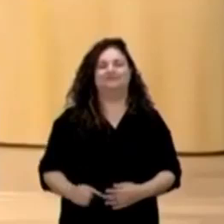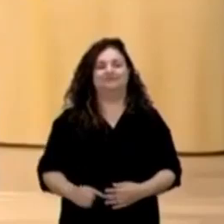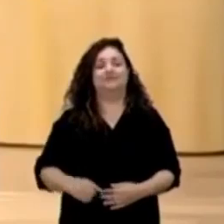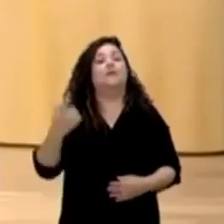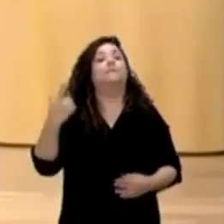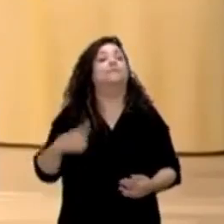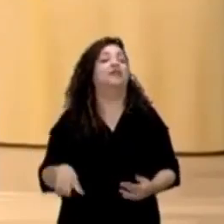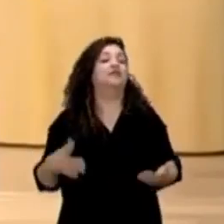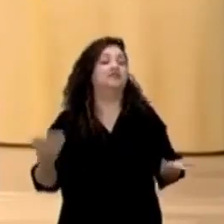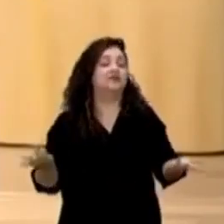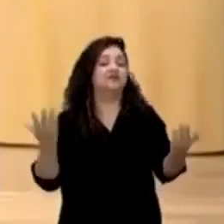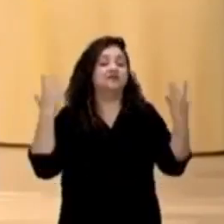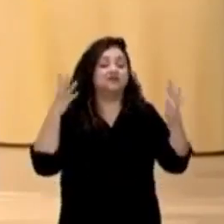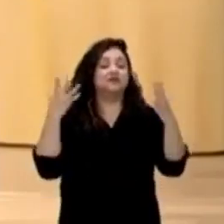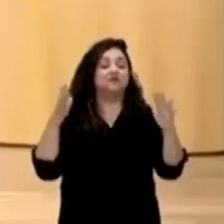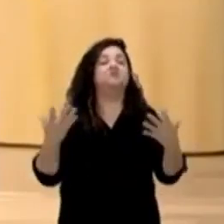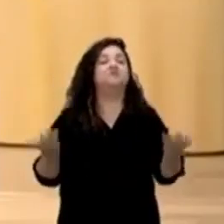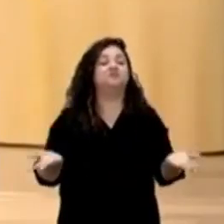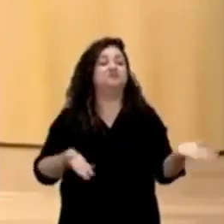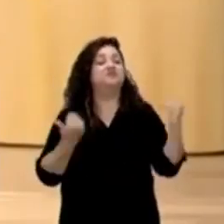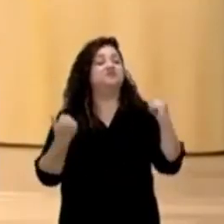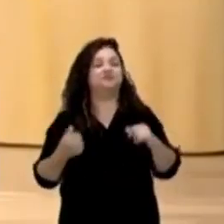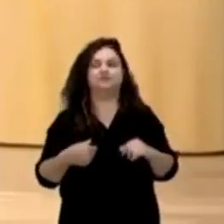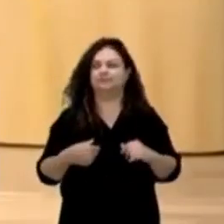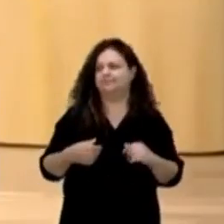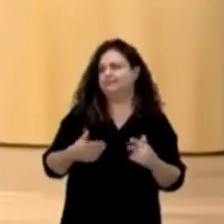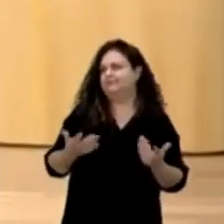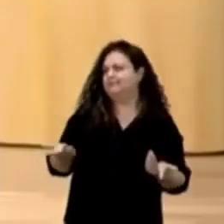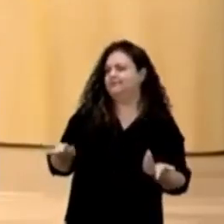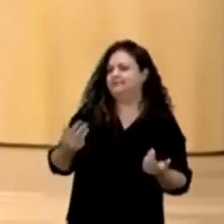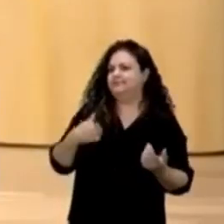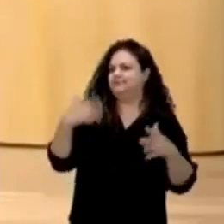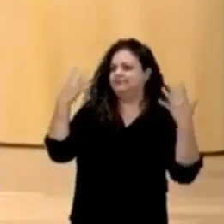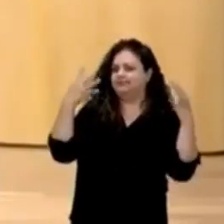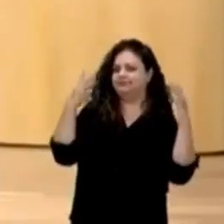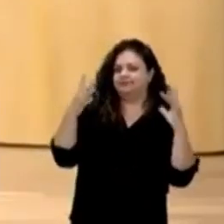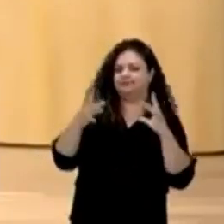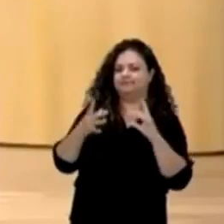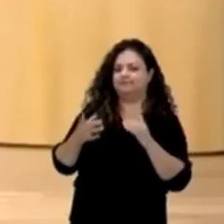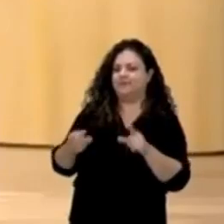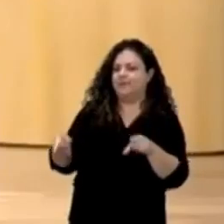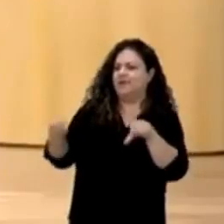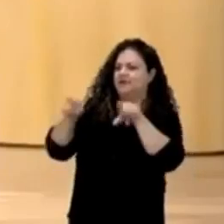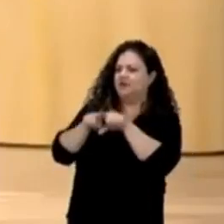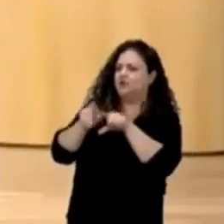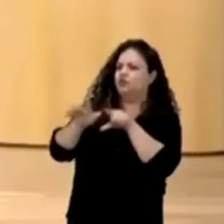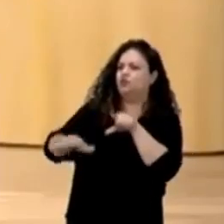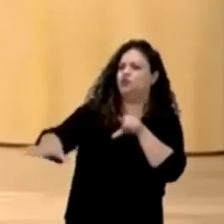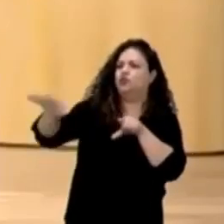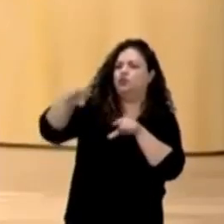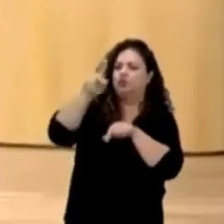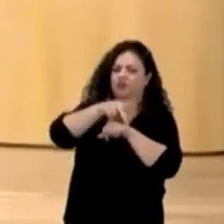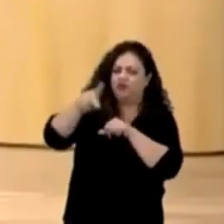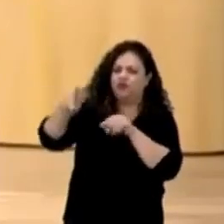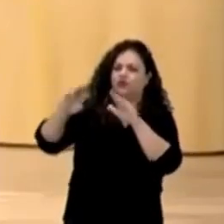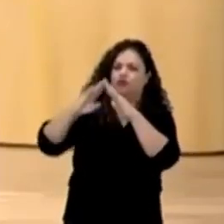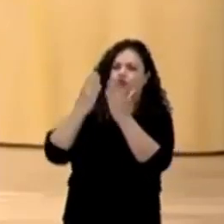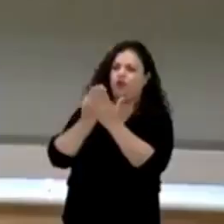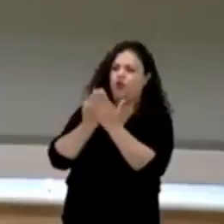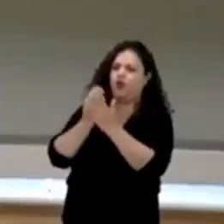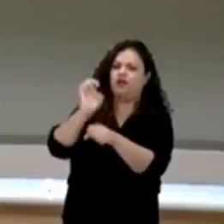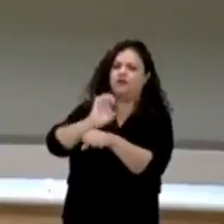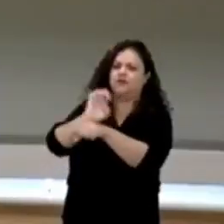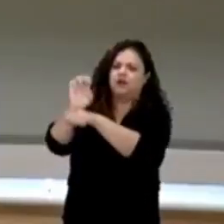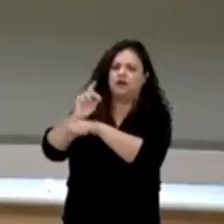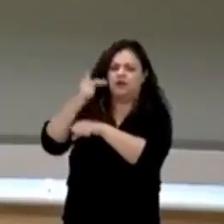Mais uma rodada de celebração, bora? Ah, eu acho que eu vou celebrar, então, a parceria que nós construímos aí com todos os professores das escolas do Estado,